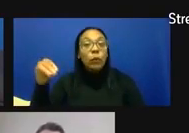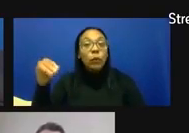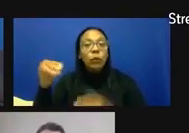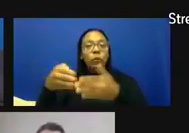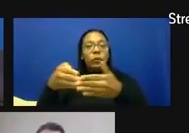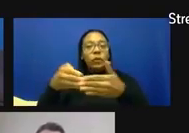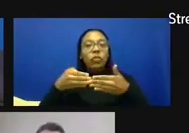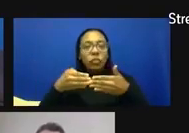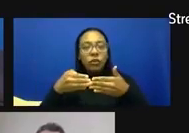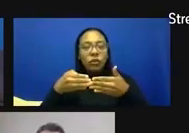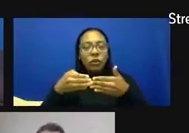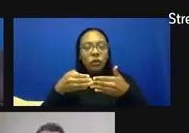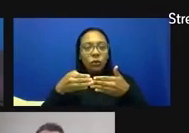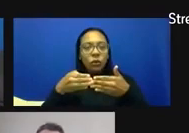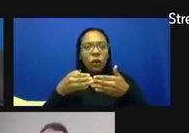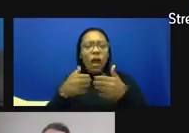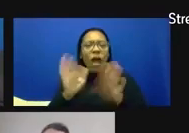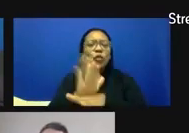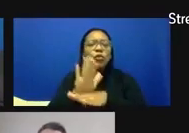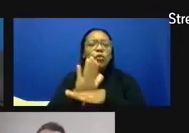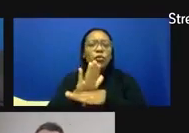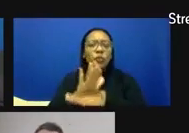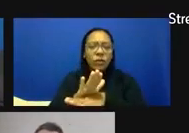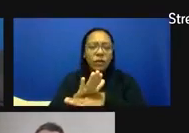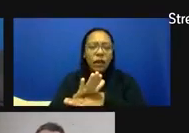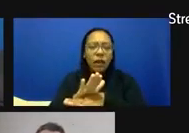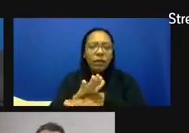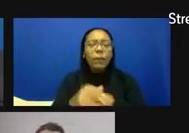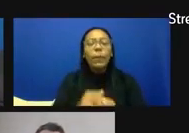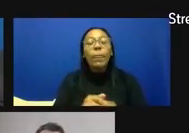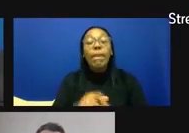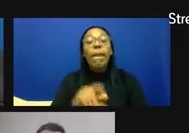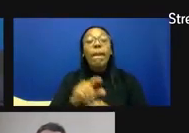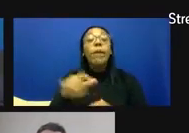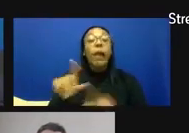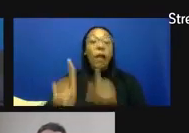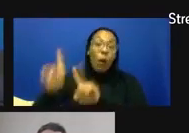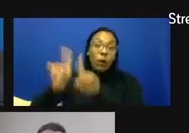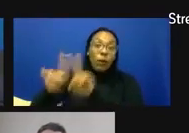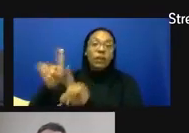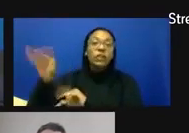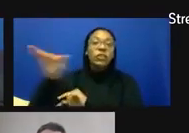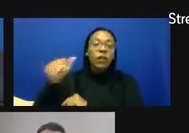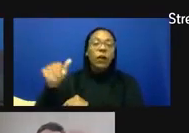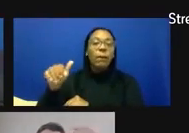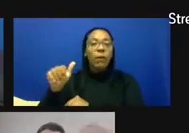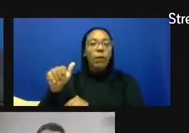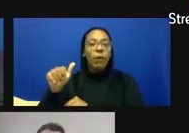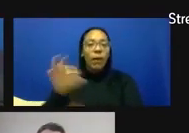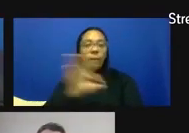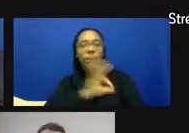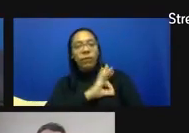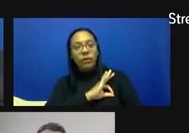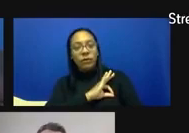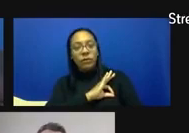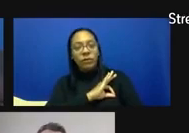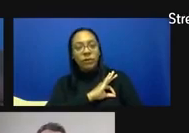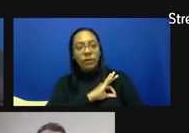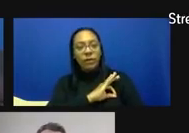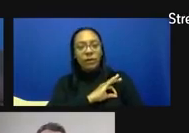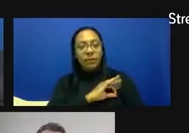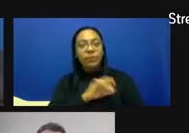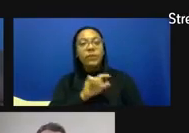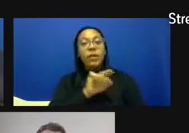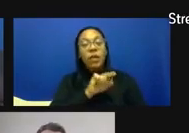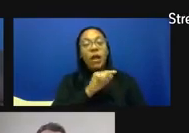sofrendo violência do companheiro. Lamentavelmente, quando a polícia estava no caminho para chegar no apartamento dela, ele jogou ela da